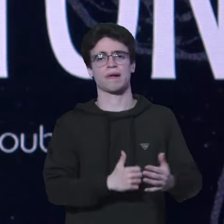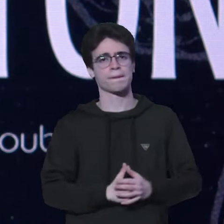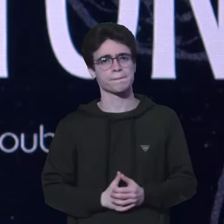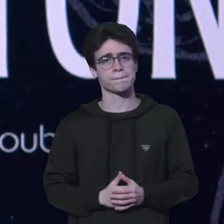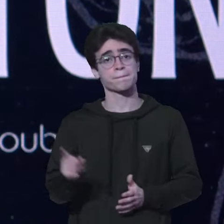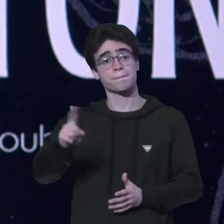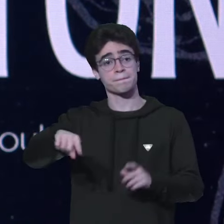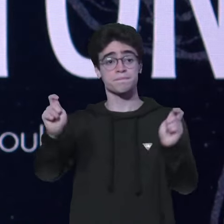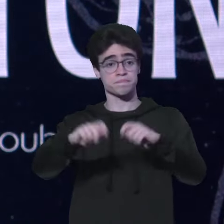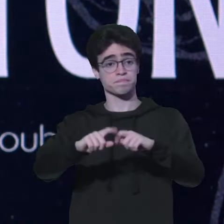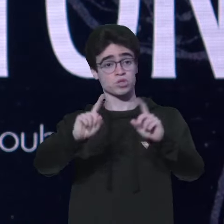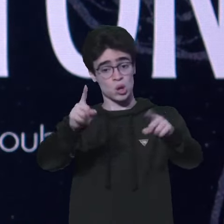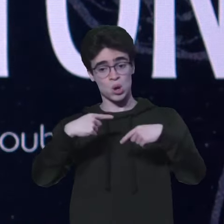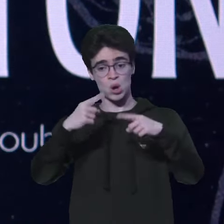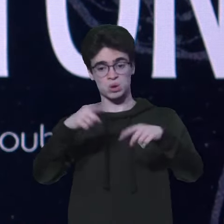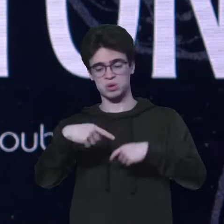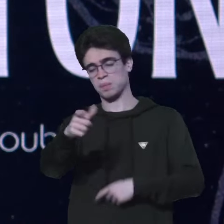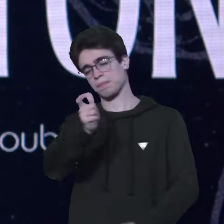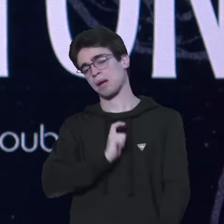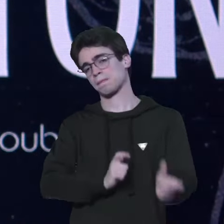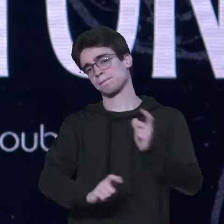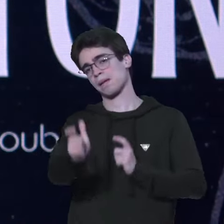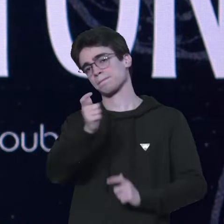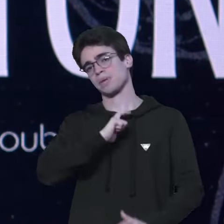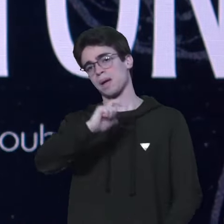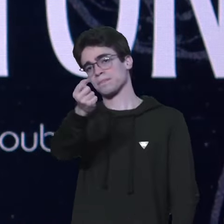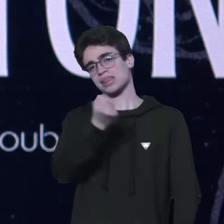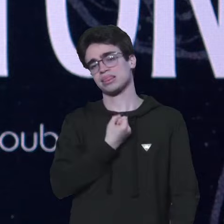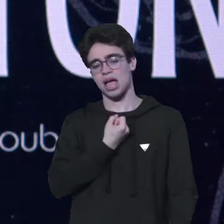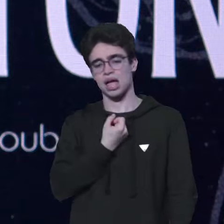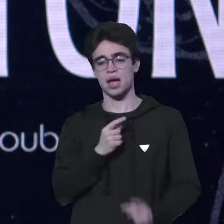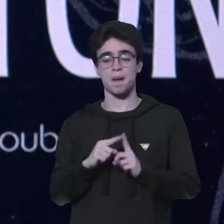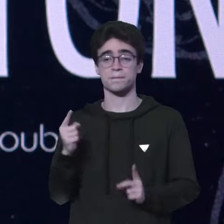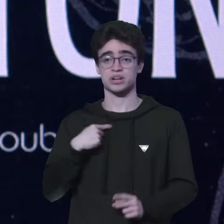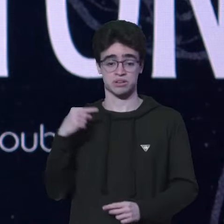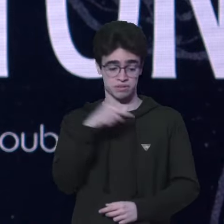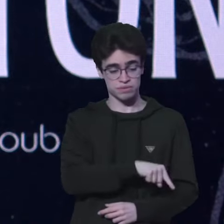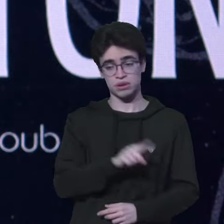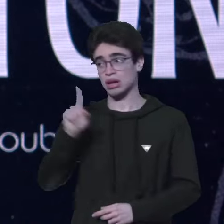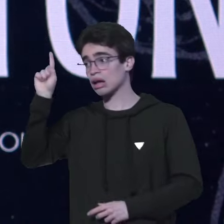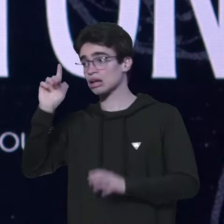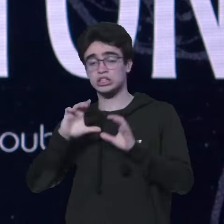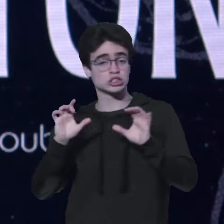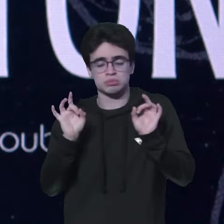Elas têm poder para te xingar, para te dar hate, para te matar. Mas para te levar para o céu e inferno, só um.